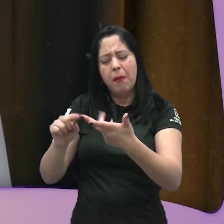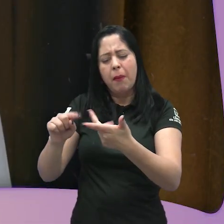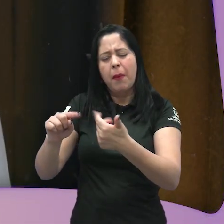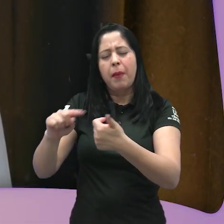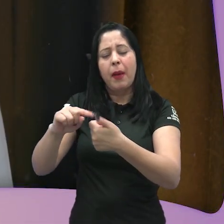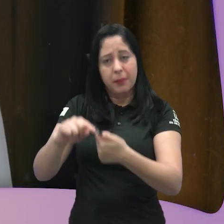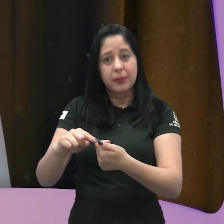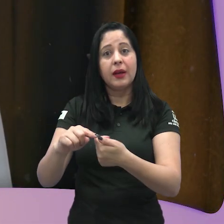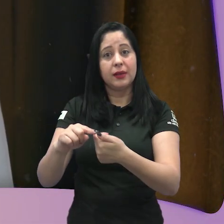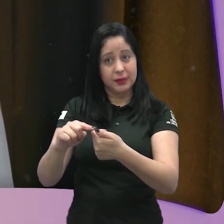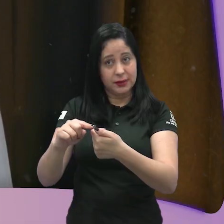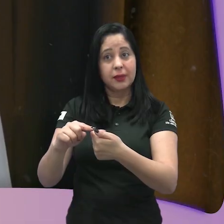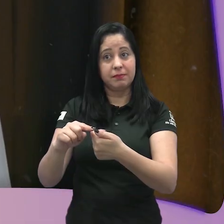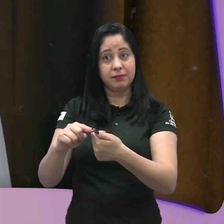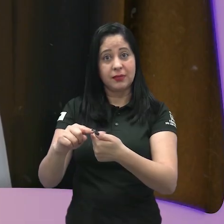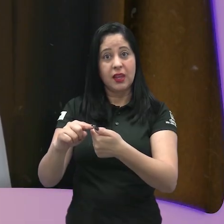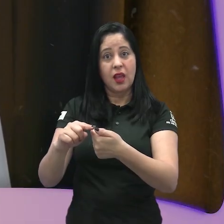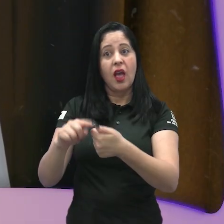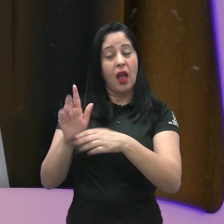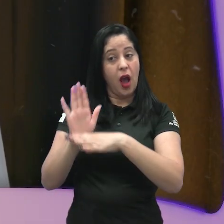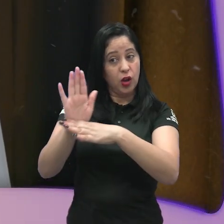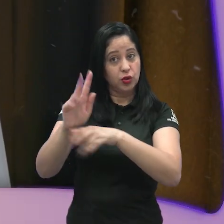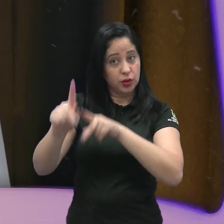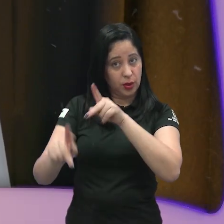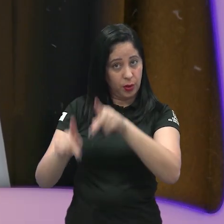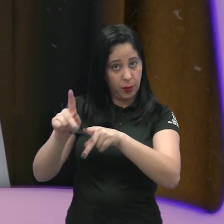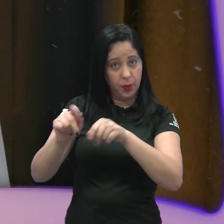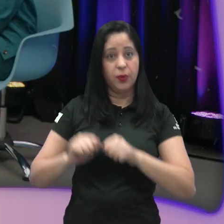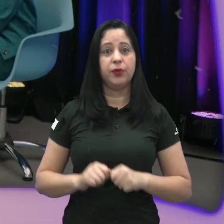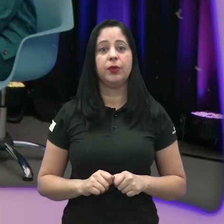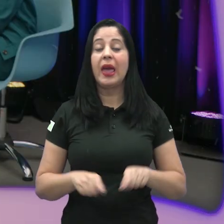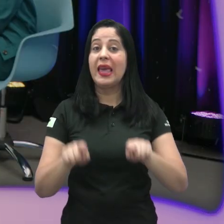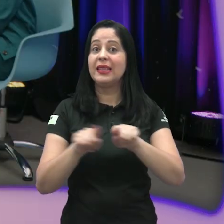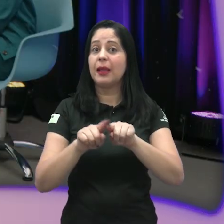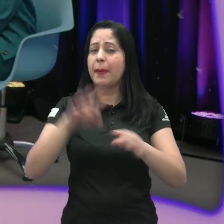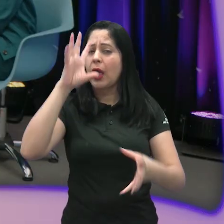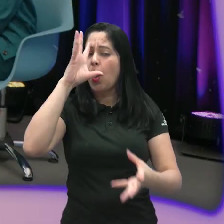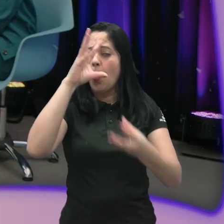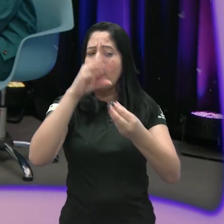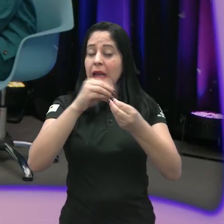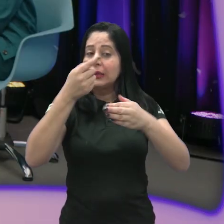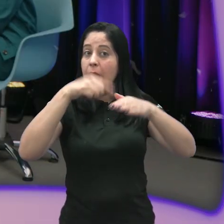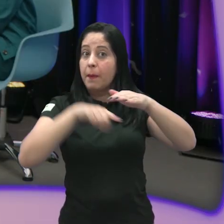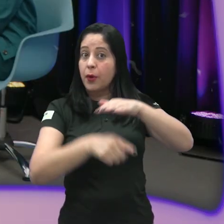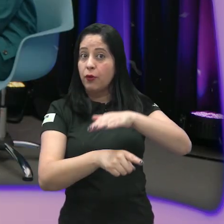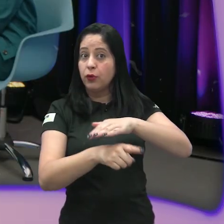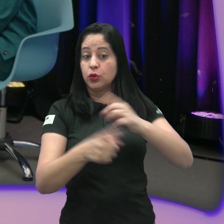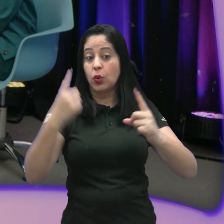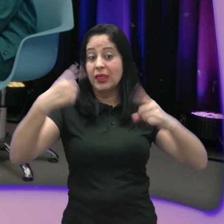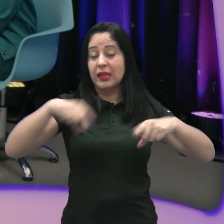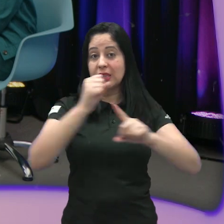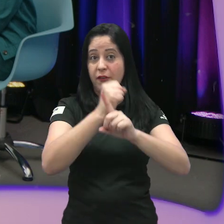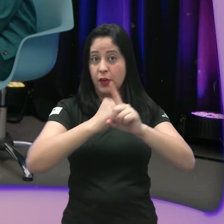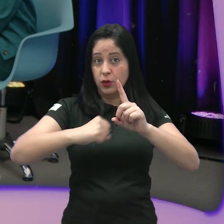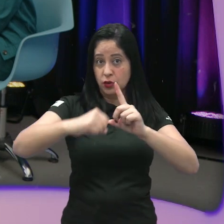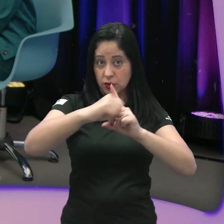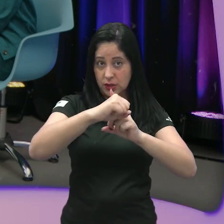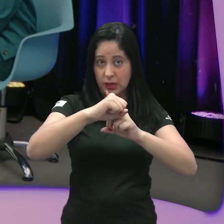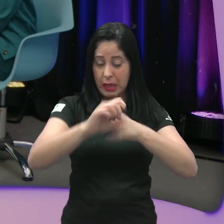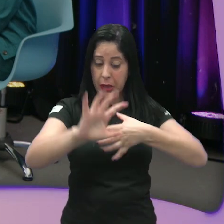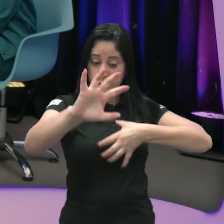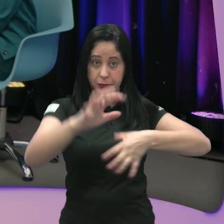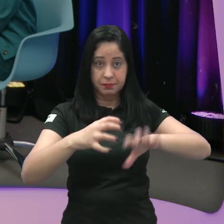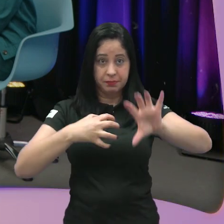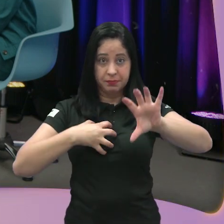compartilhar, desses anos todos à disposição da população. Para entendermos mais a fundo os desafios da sociedade atual